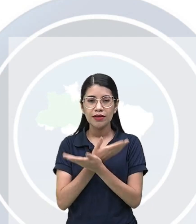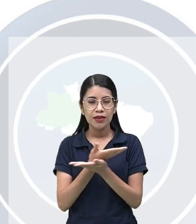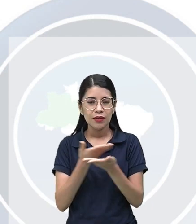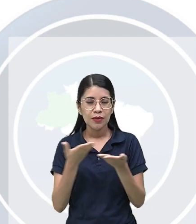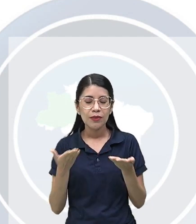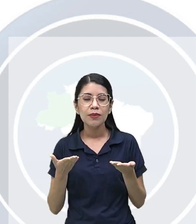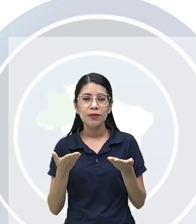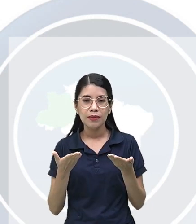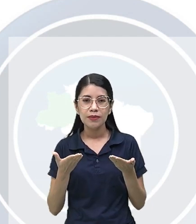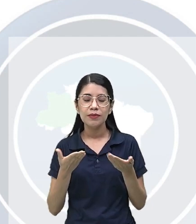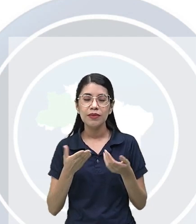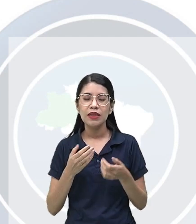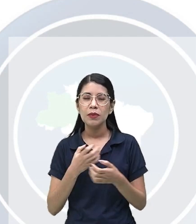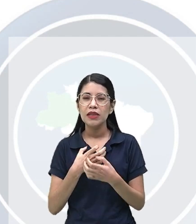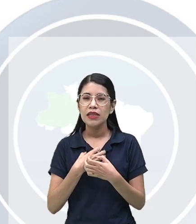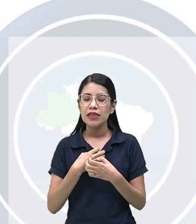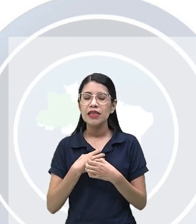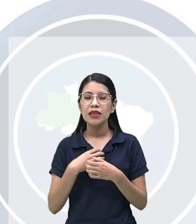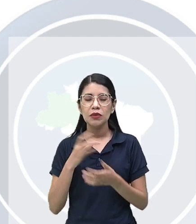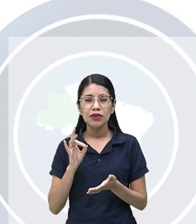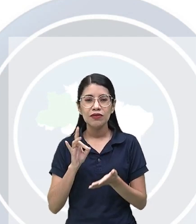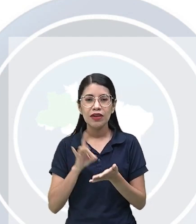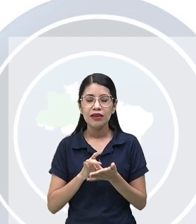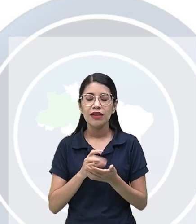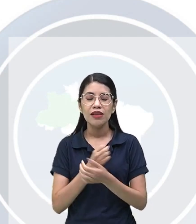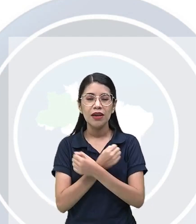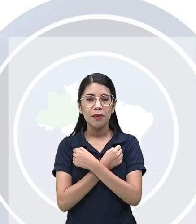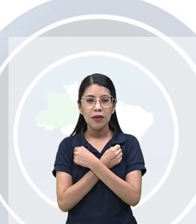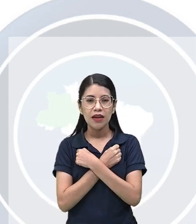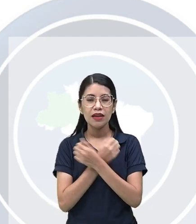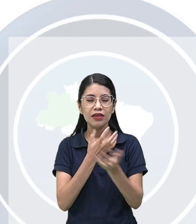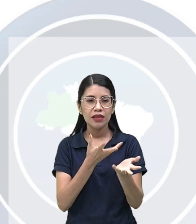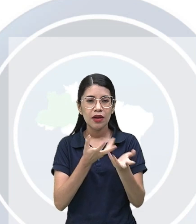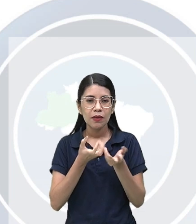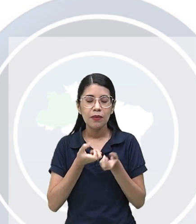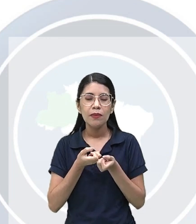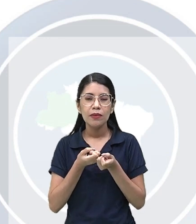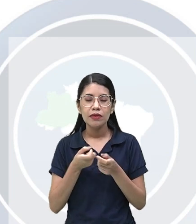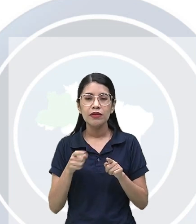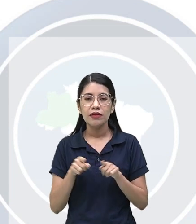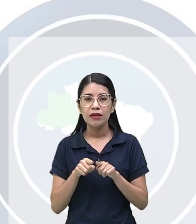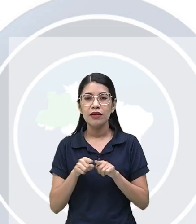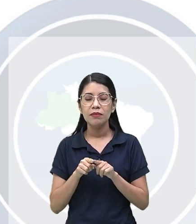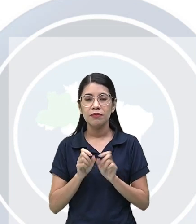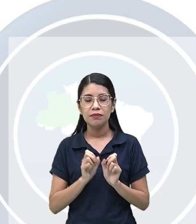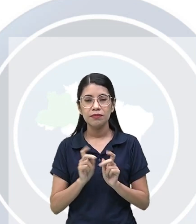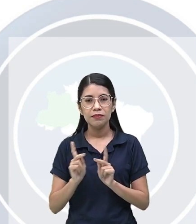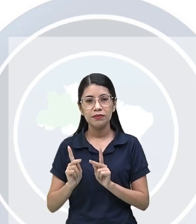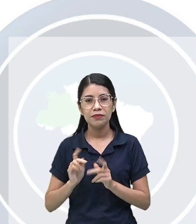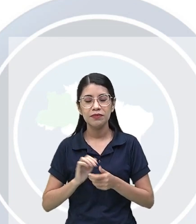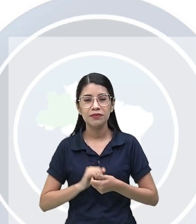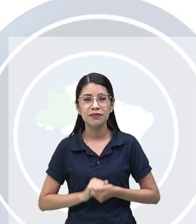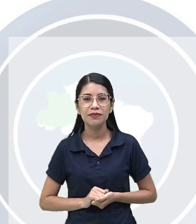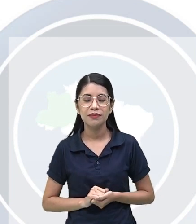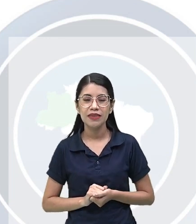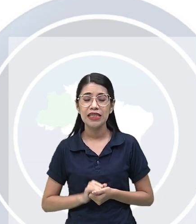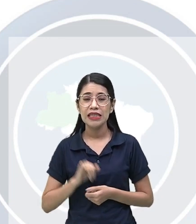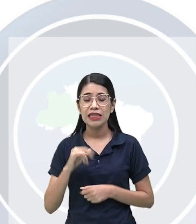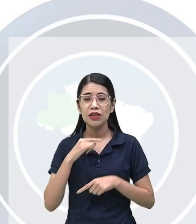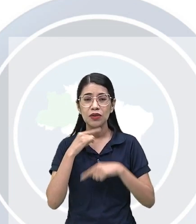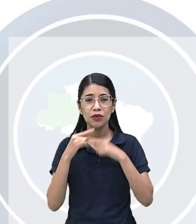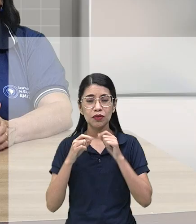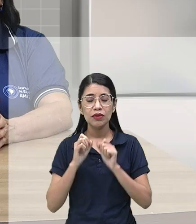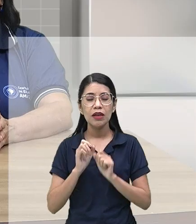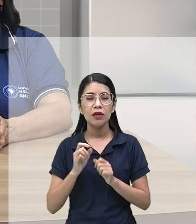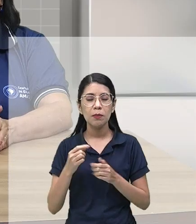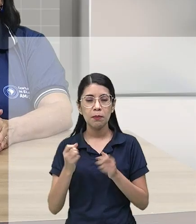Esse abraço, sintam-se abraçados nesse abraço que vocês estão recebendo agora, tá bom? Isso mesmo, qualquer dúvida,